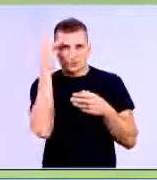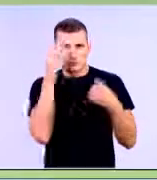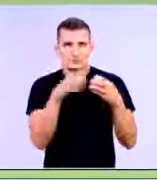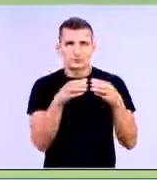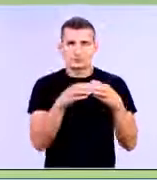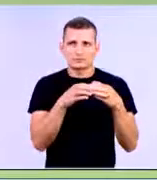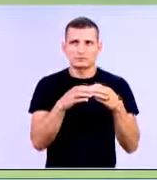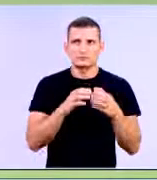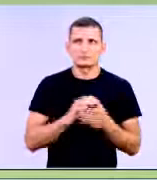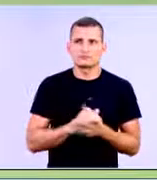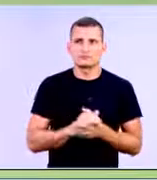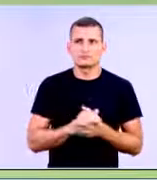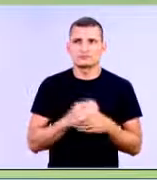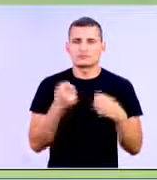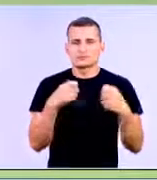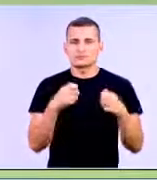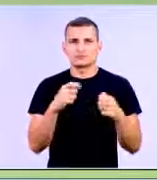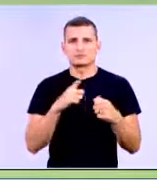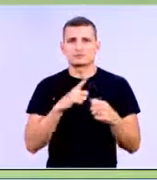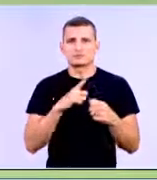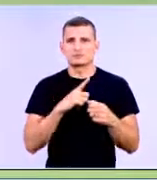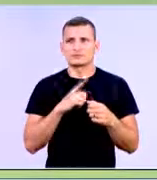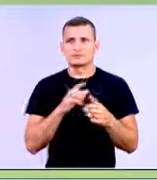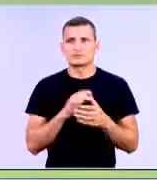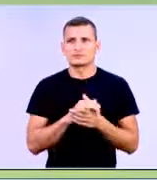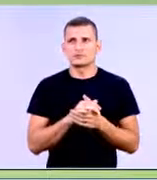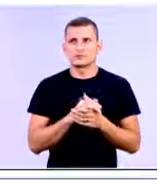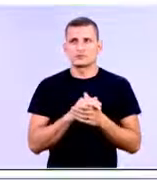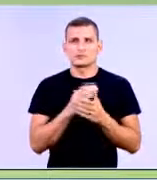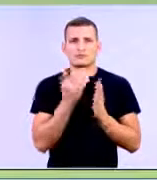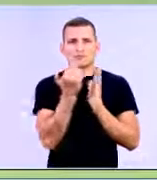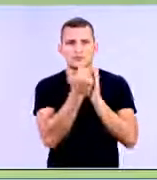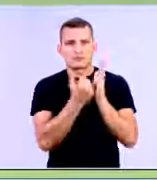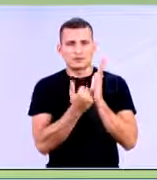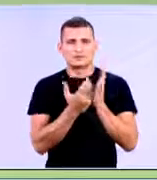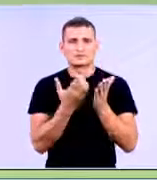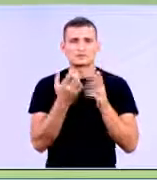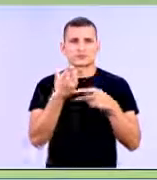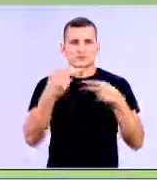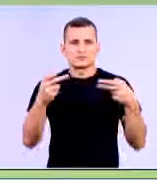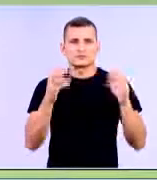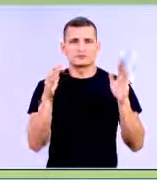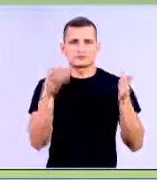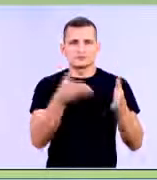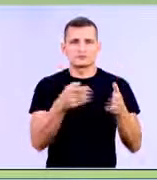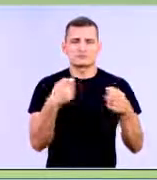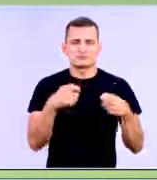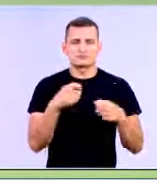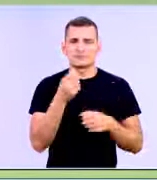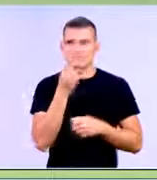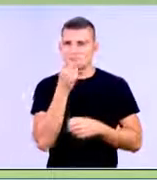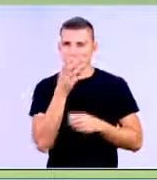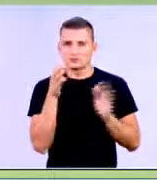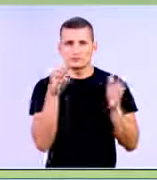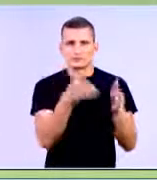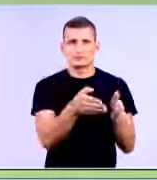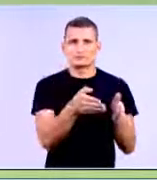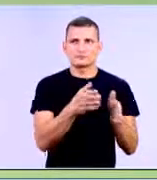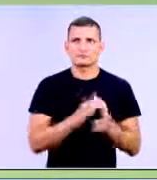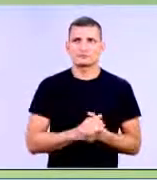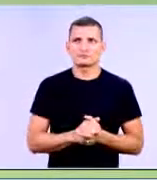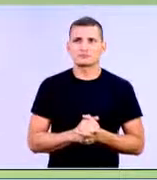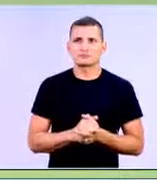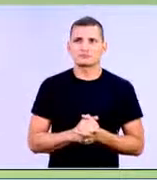aí deve se dirigir aos programas e equipamentos específicos, ela tem que ser bem direcionada. Vamos falar